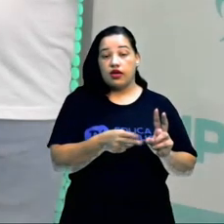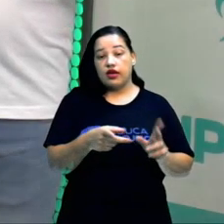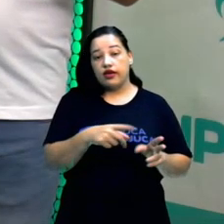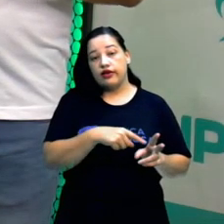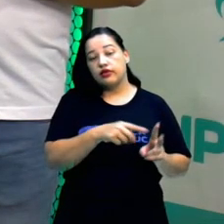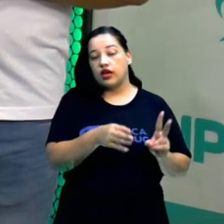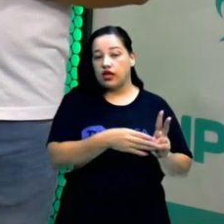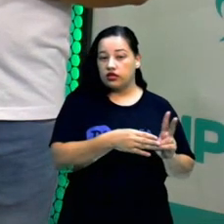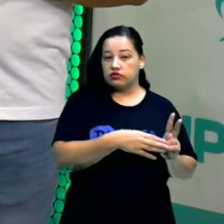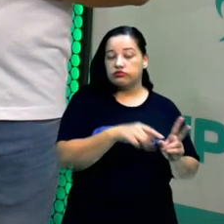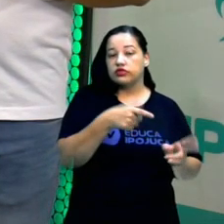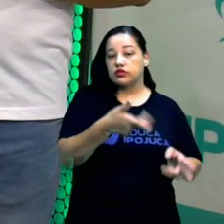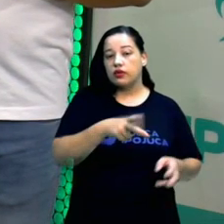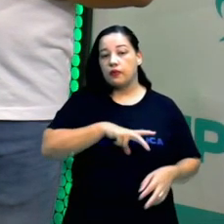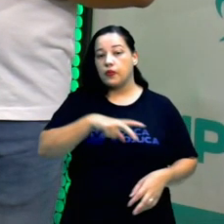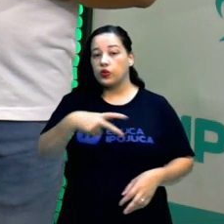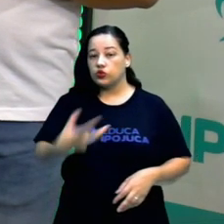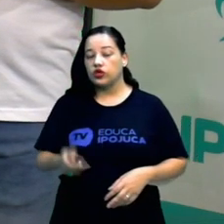matriz africana.